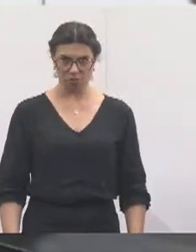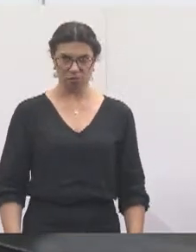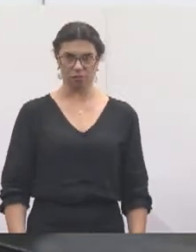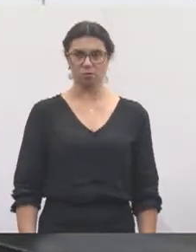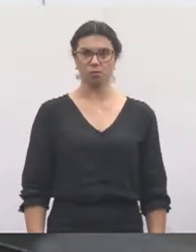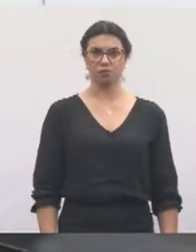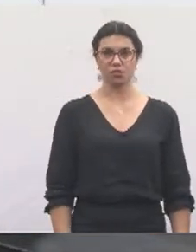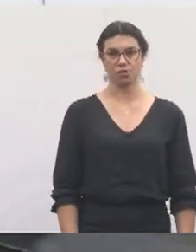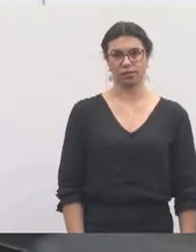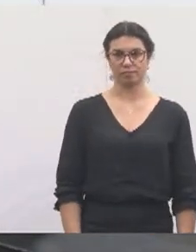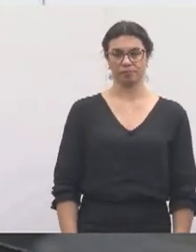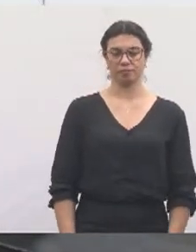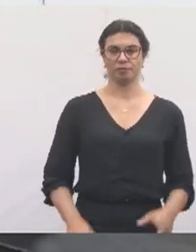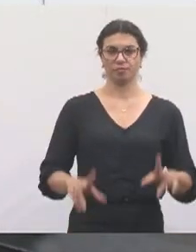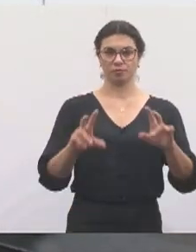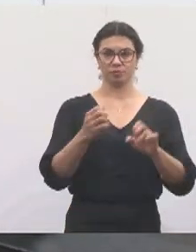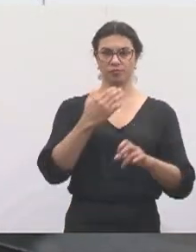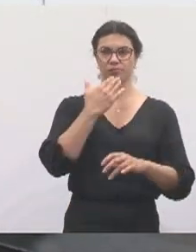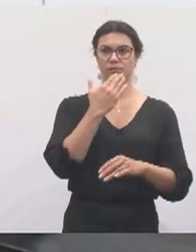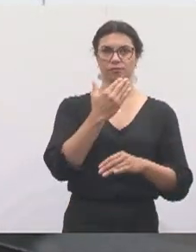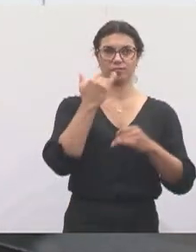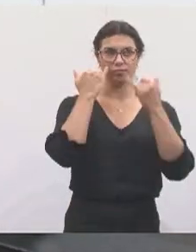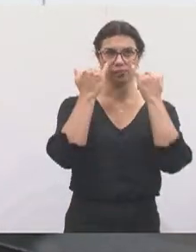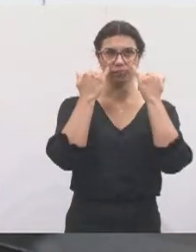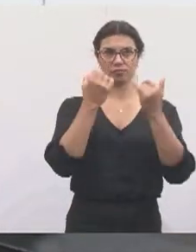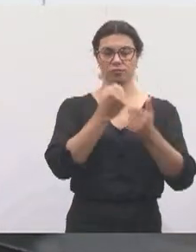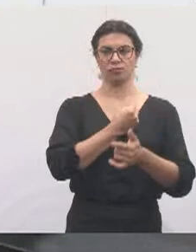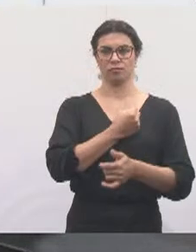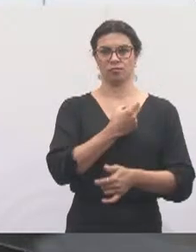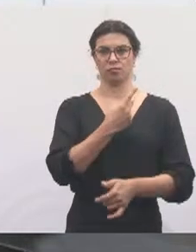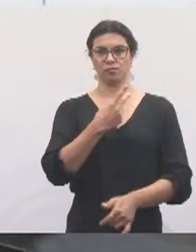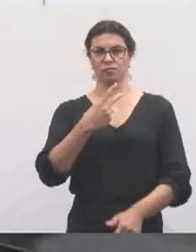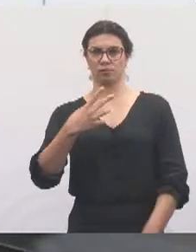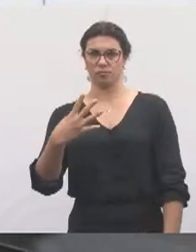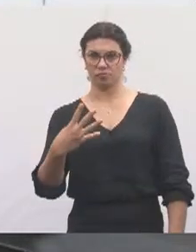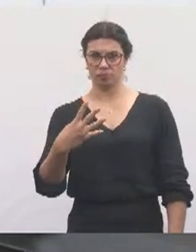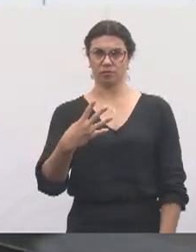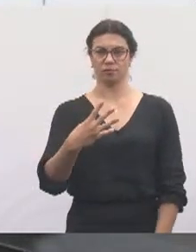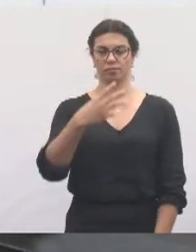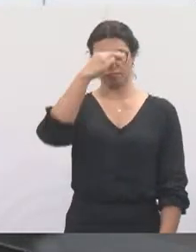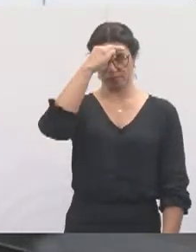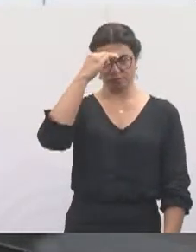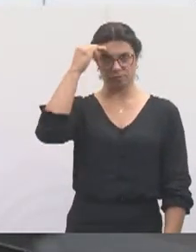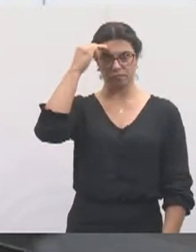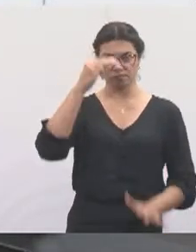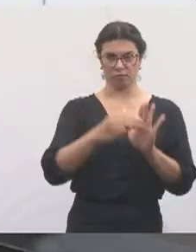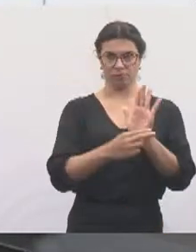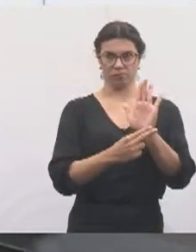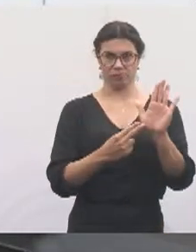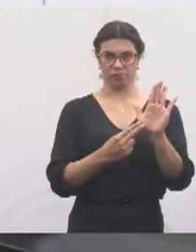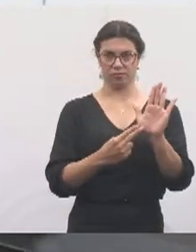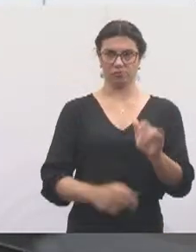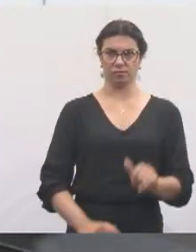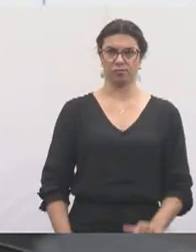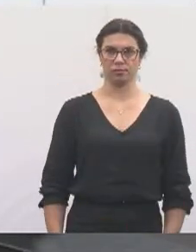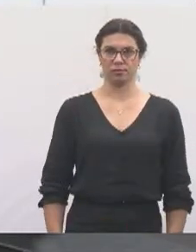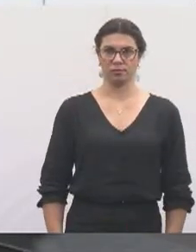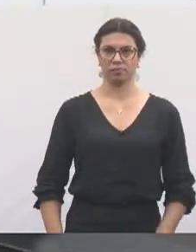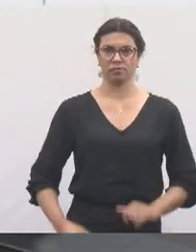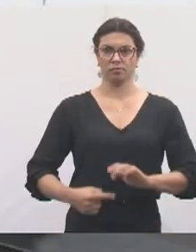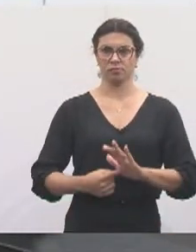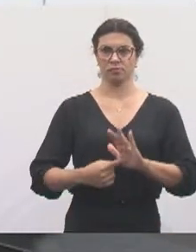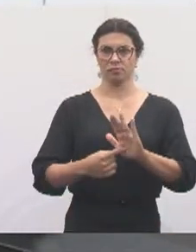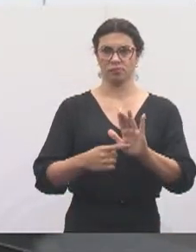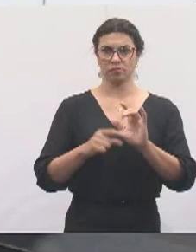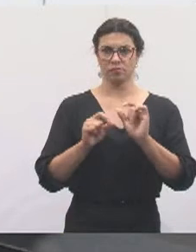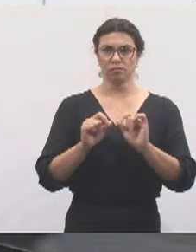ambiente referente ao pedido de informação 22422 de autoria do Vereadora Maria Amélia venho prestar as seguintes